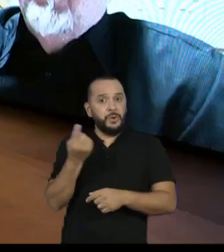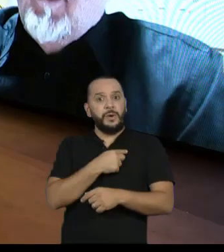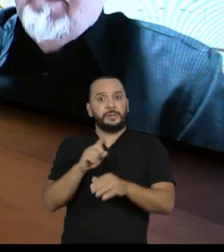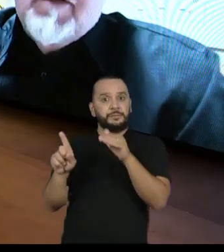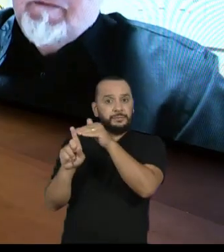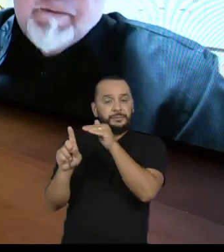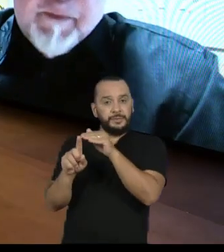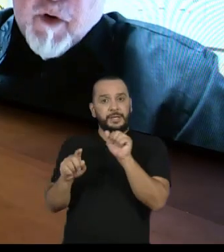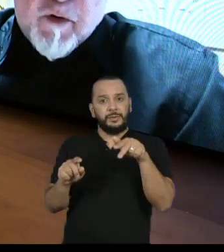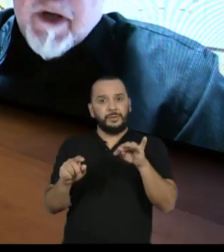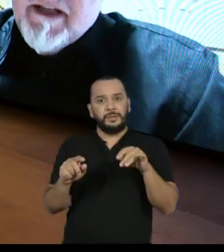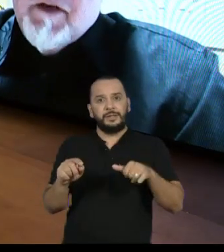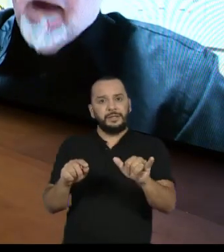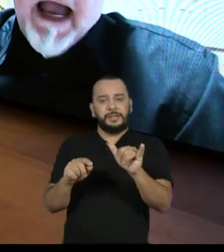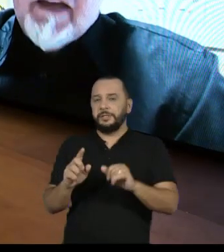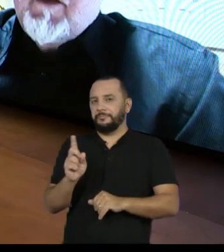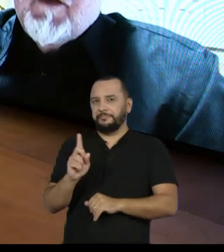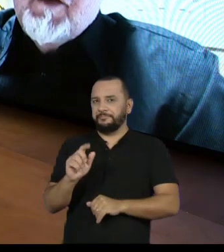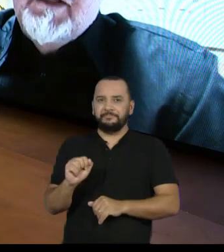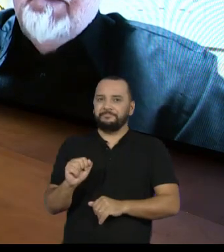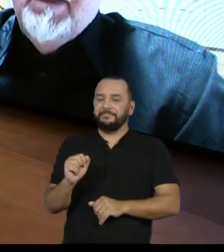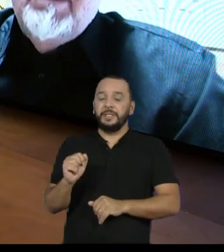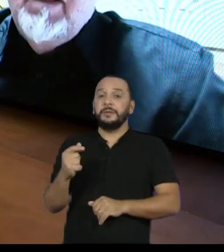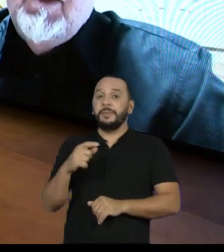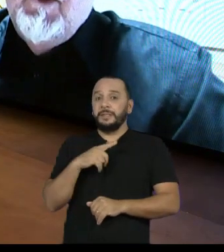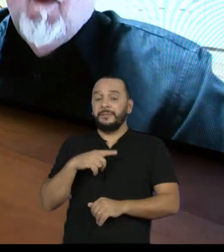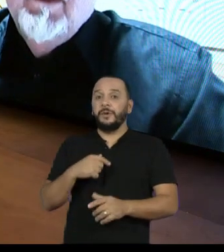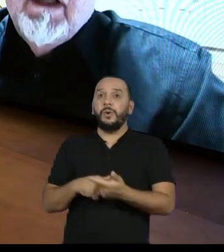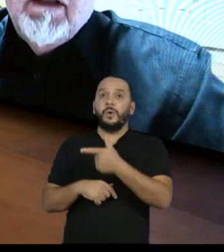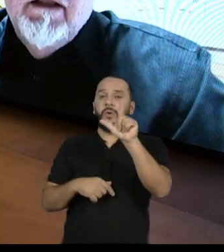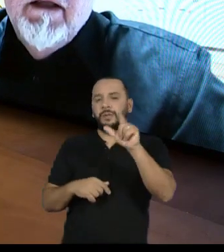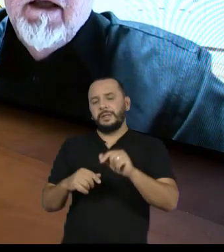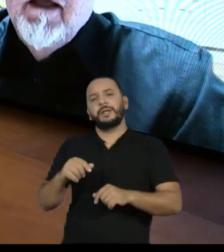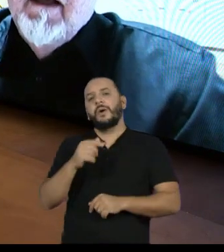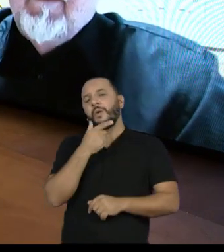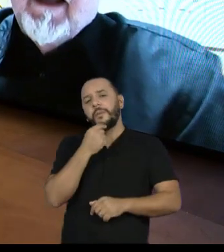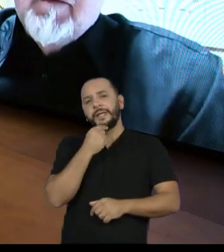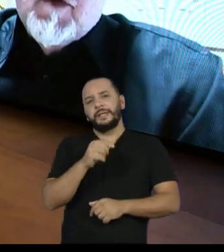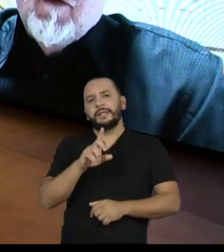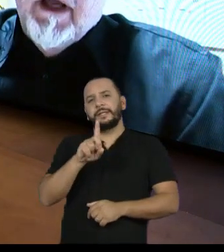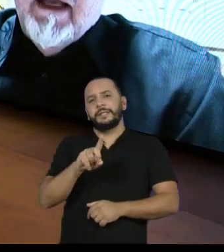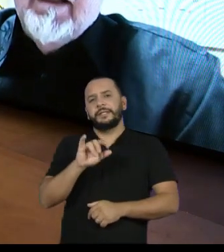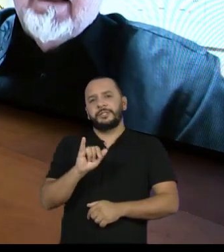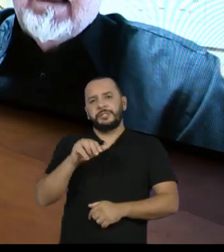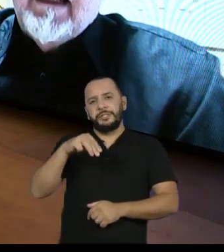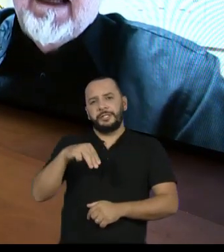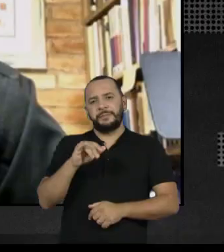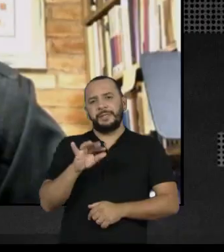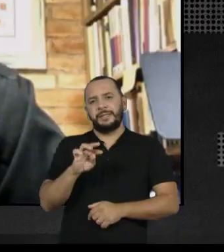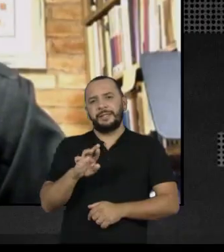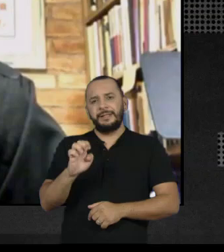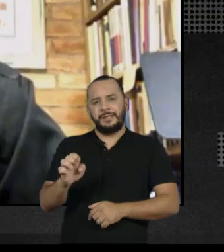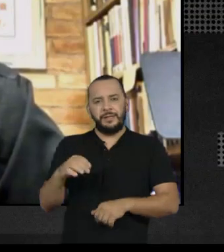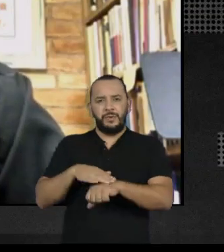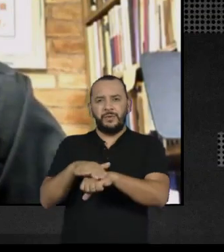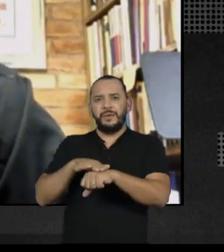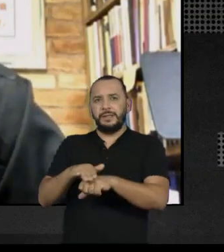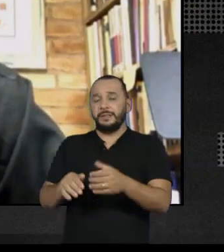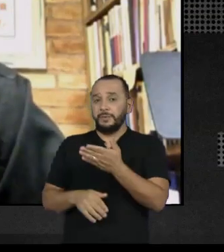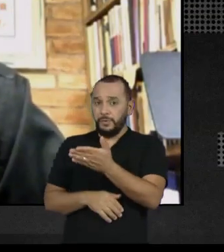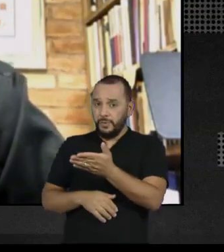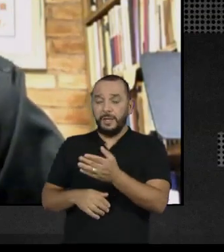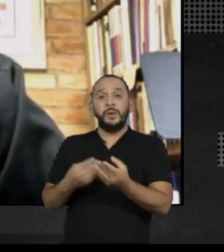E aí foi um rolo, porque como é que chega no Anthony Quinn? Né? Bom, mas era um ano de trabalho. A